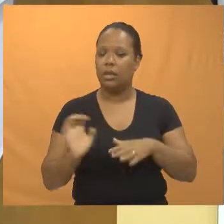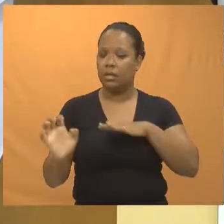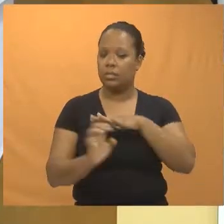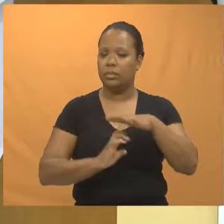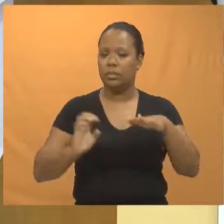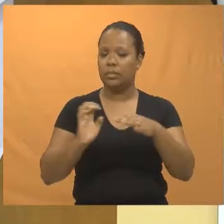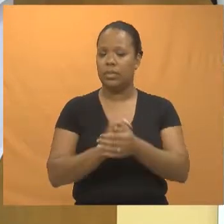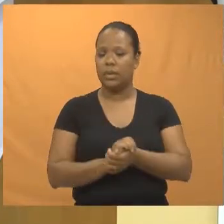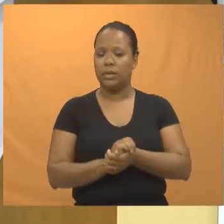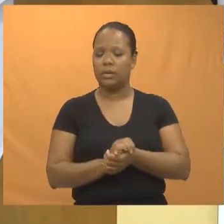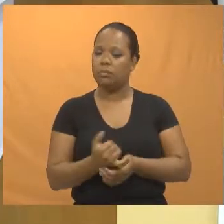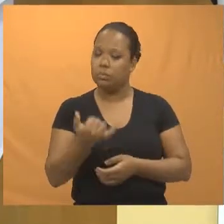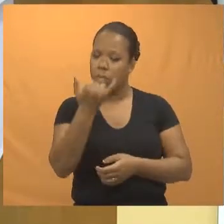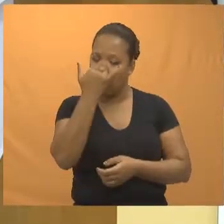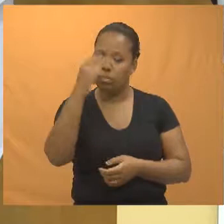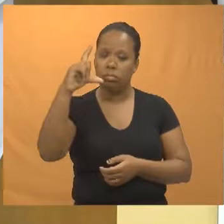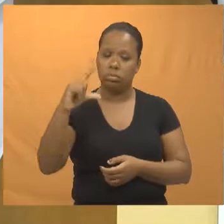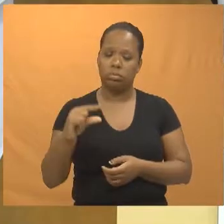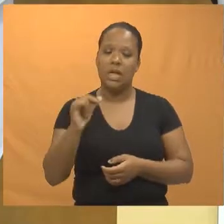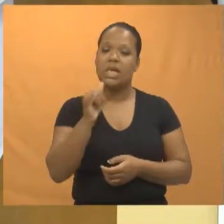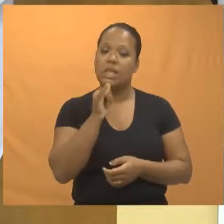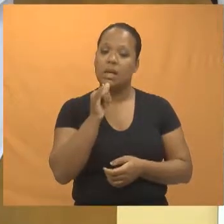impacto ambiental. E aí quero citar alguns exemplos.